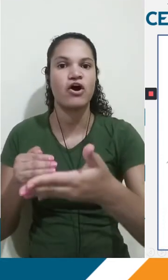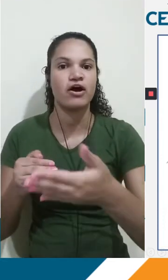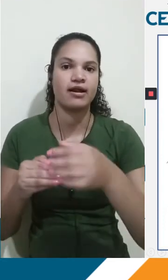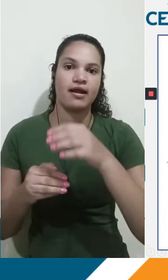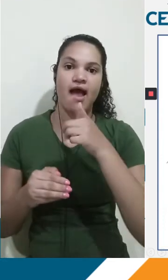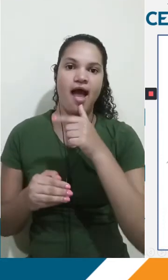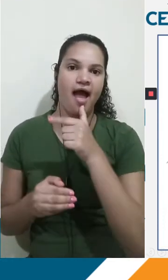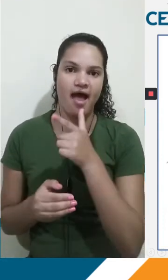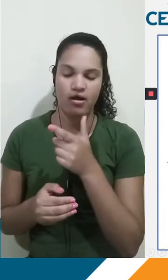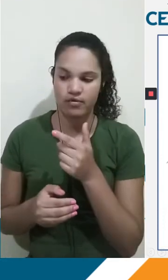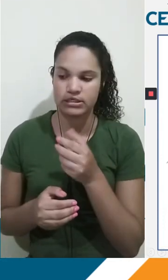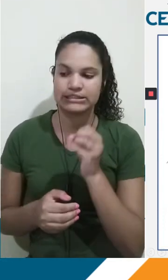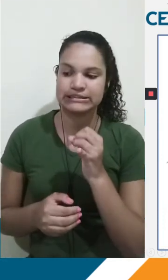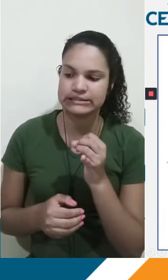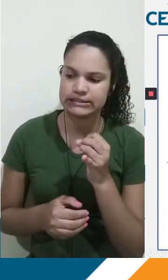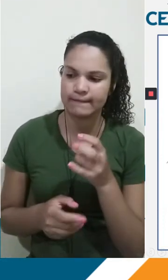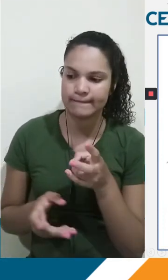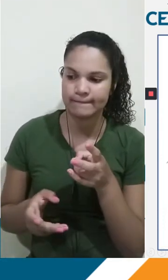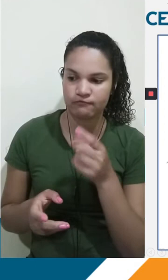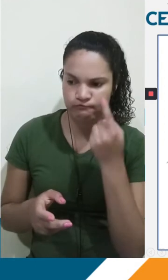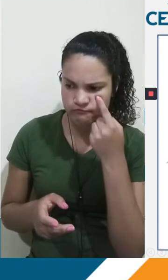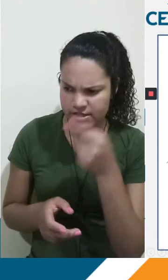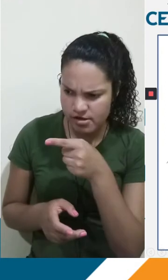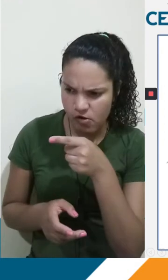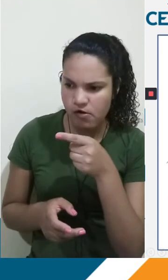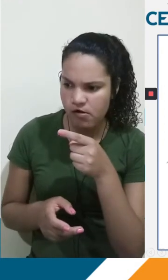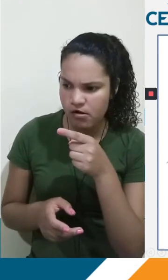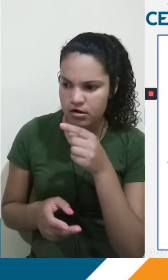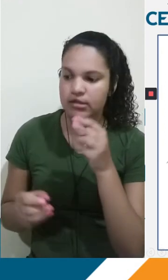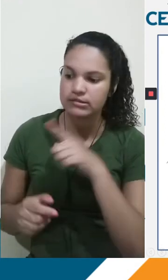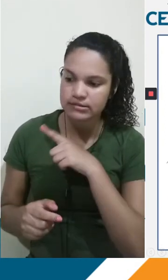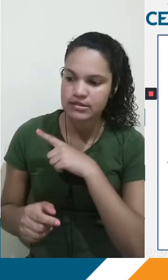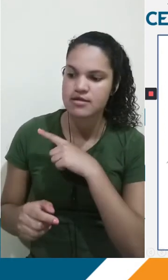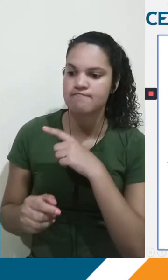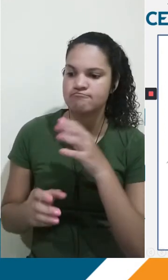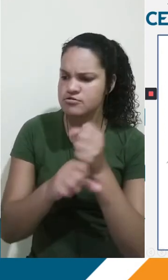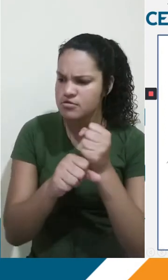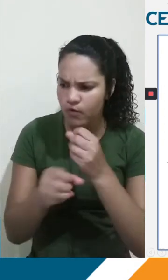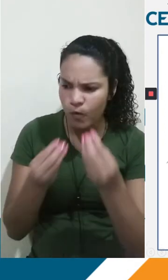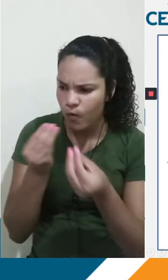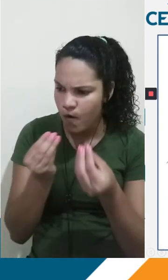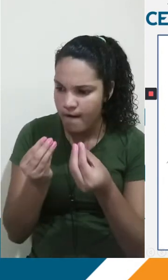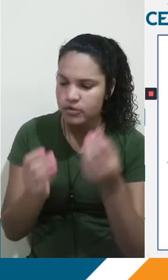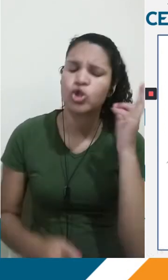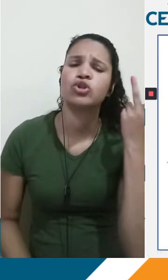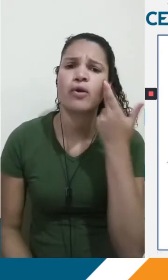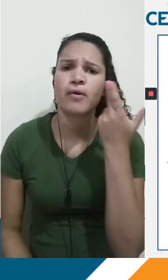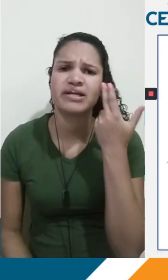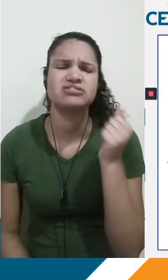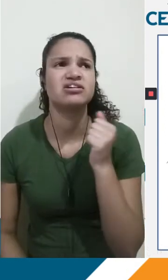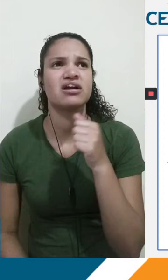a equação da respiração celular, nós vamos encontrar glicose, em geral a